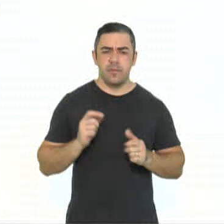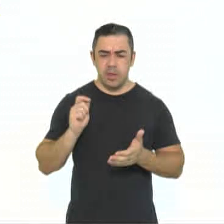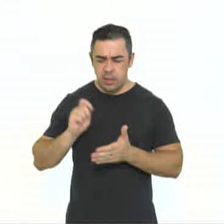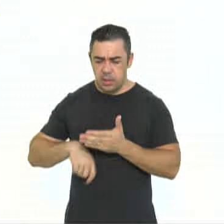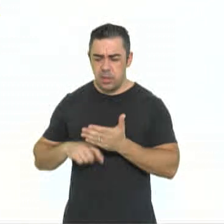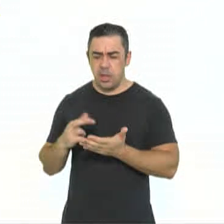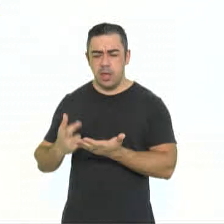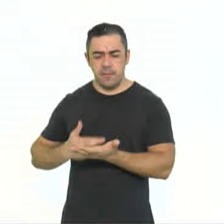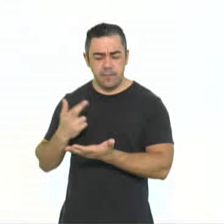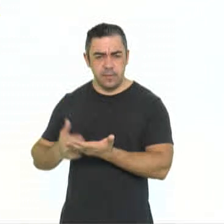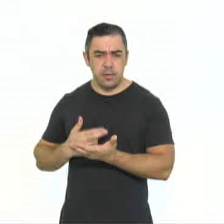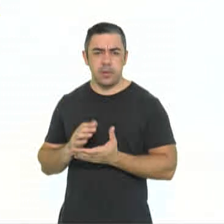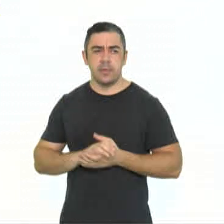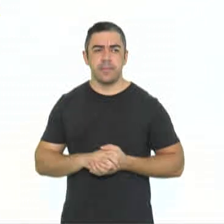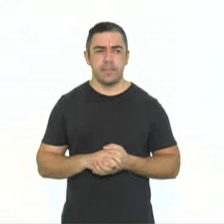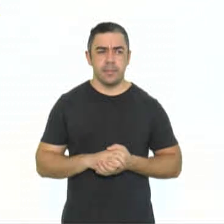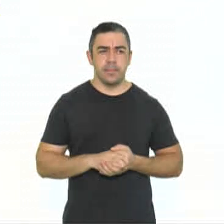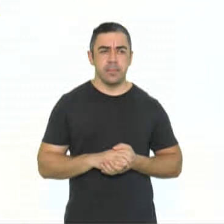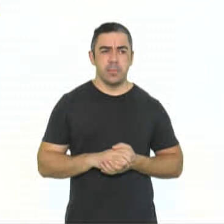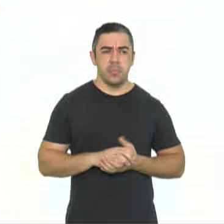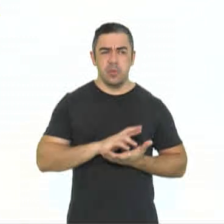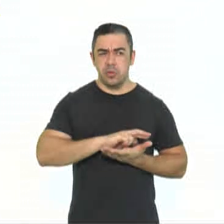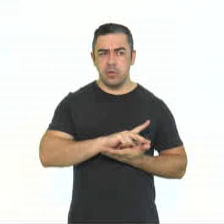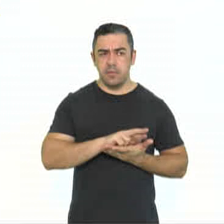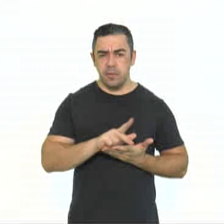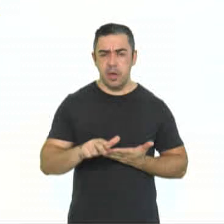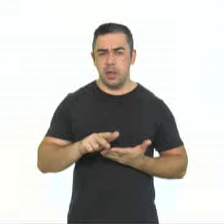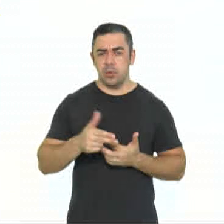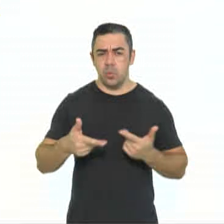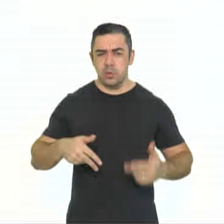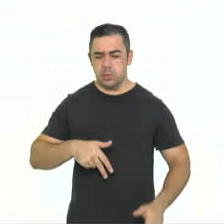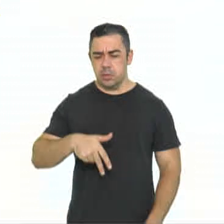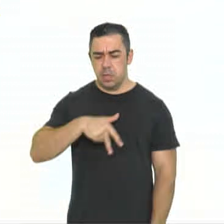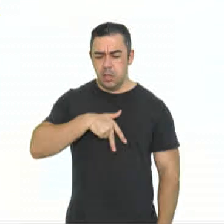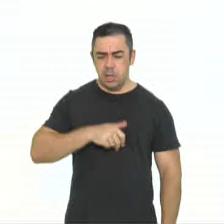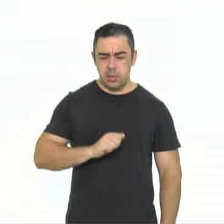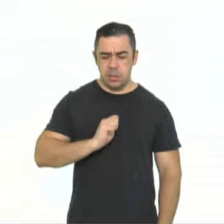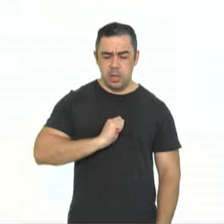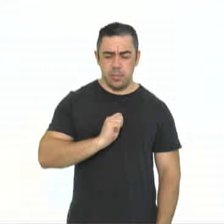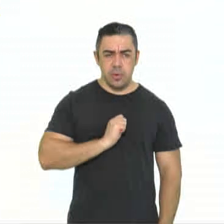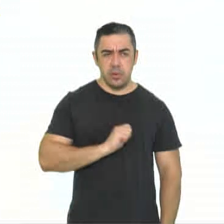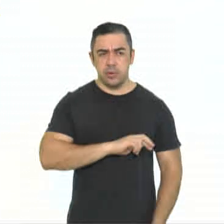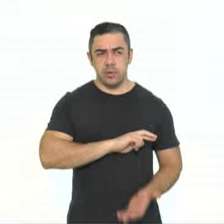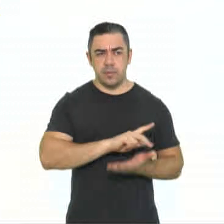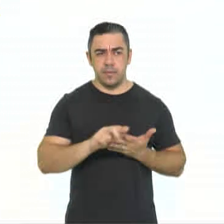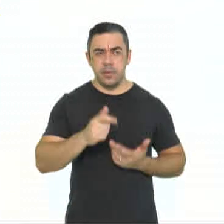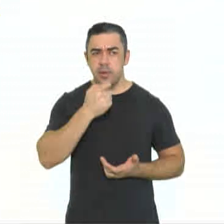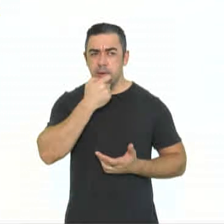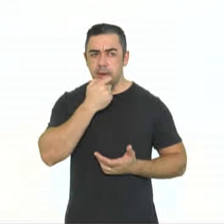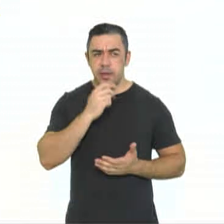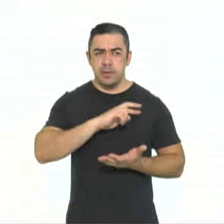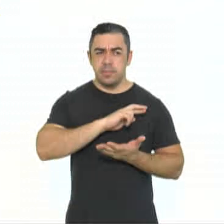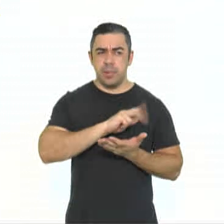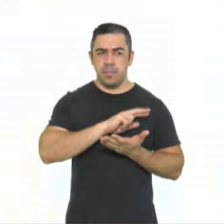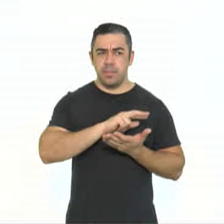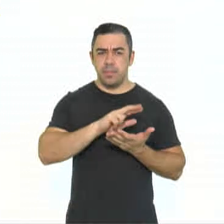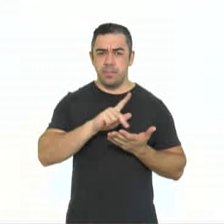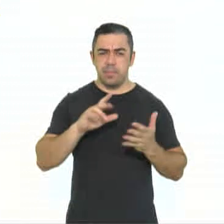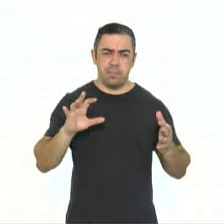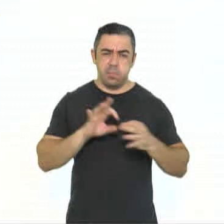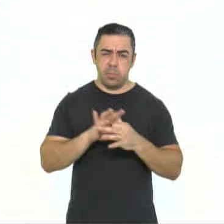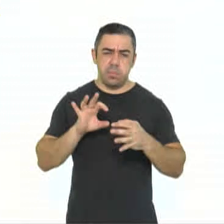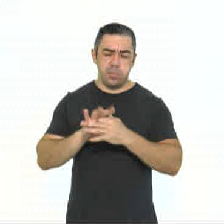revistas, Revue Anthropologique et Linguistique, Proceedings of the English Oceanic